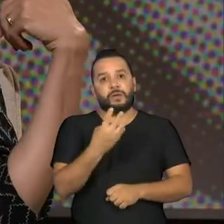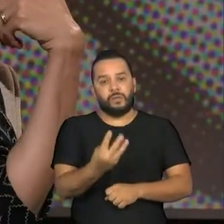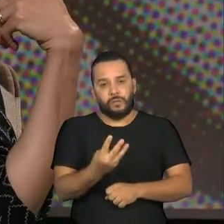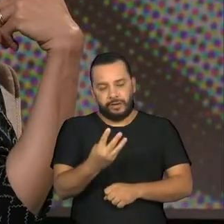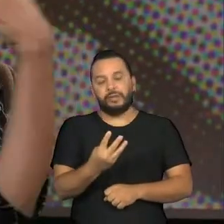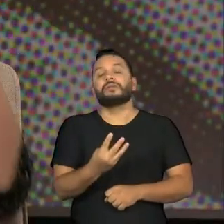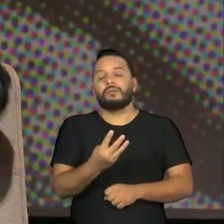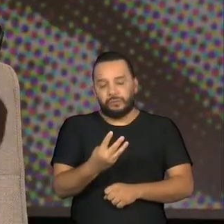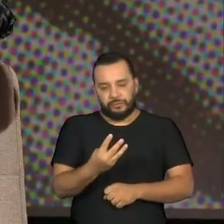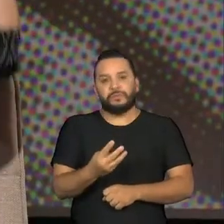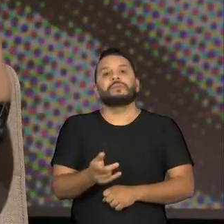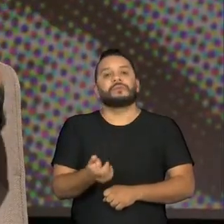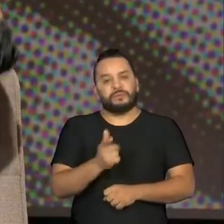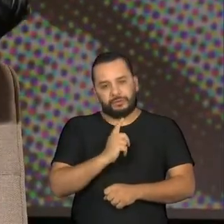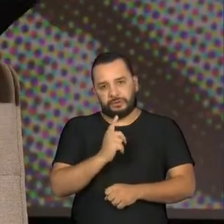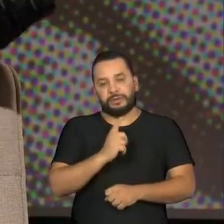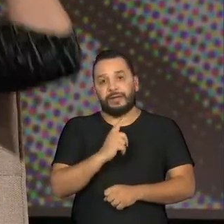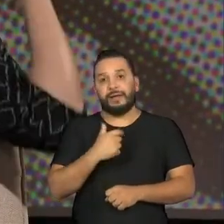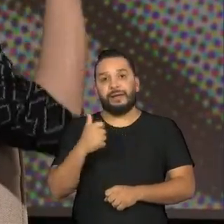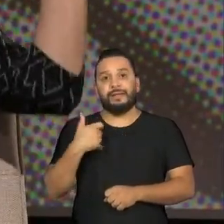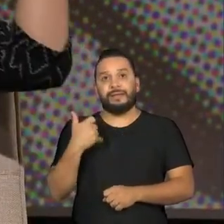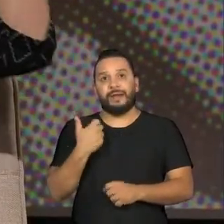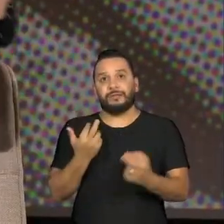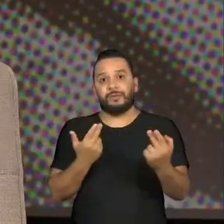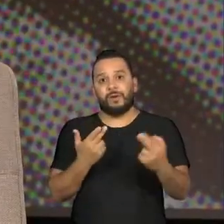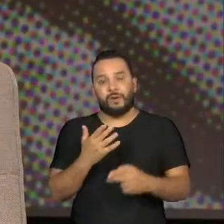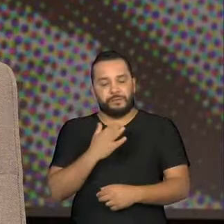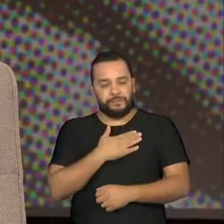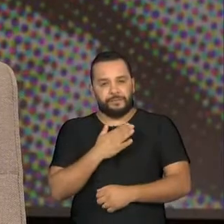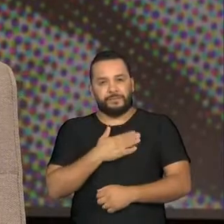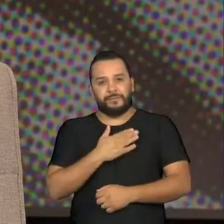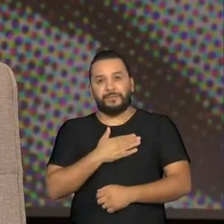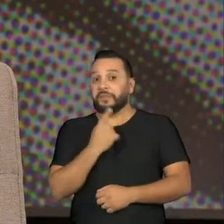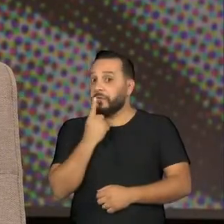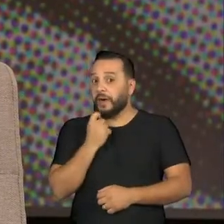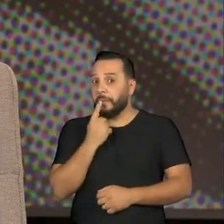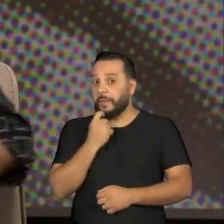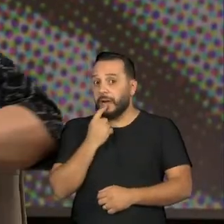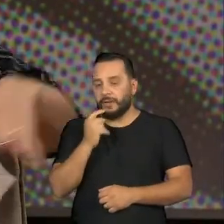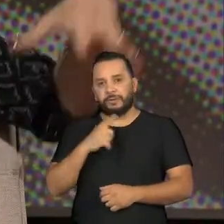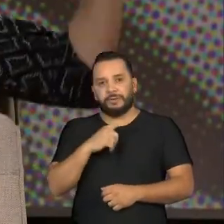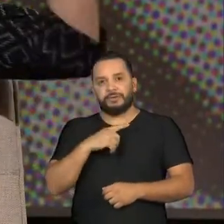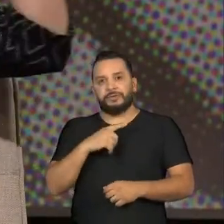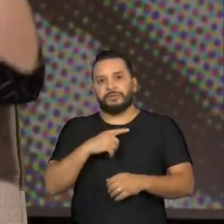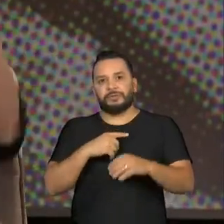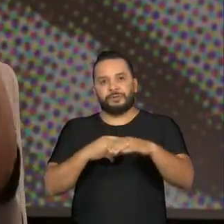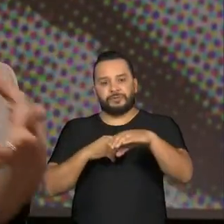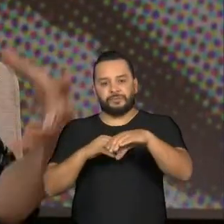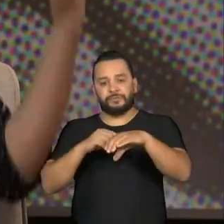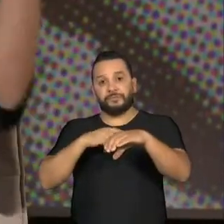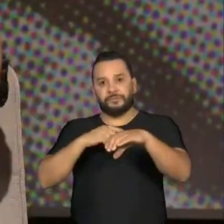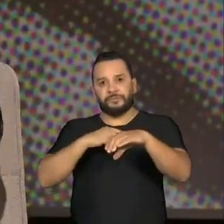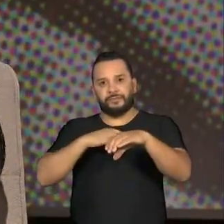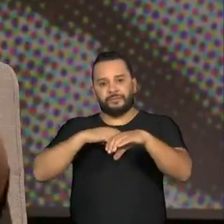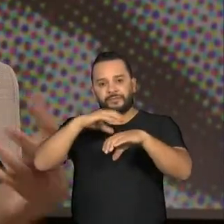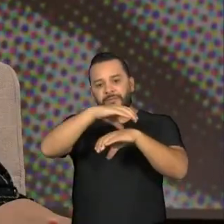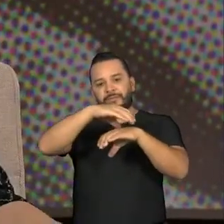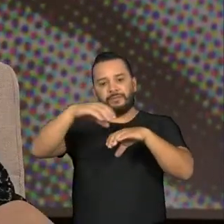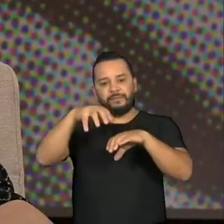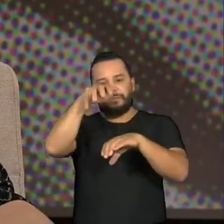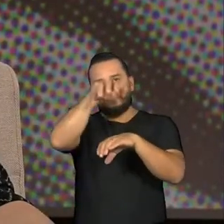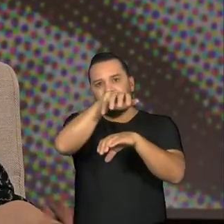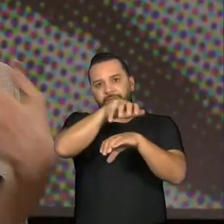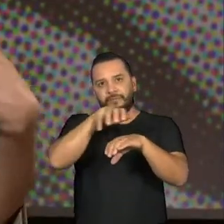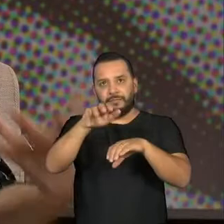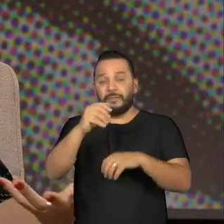minha idade. E aí tinha botou um bagageiro em cima, e o cenário ia ali em cima, porque